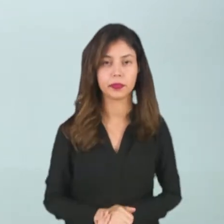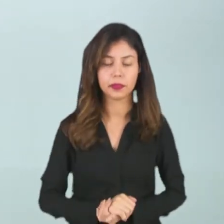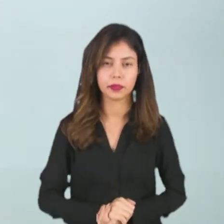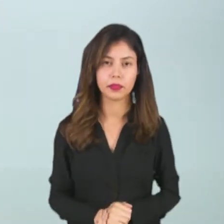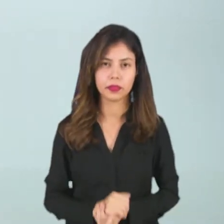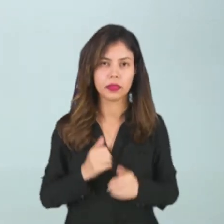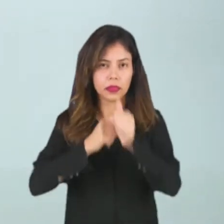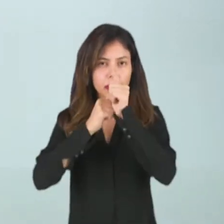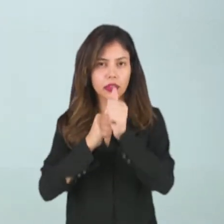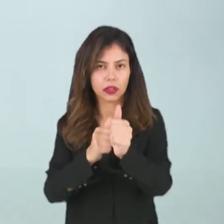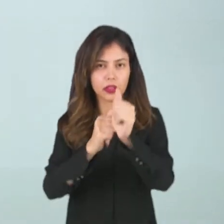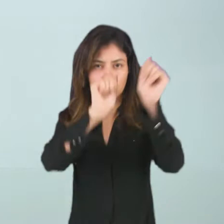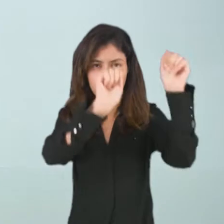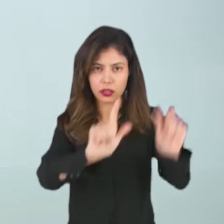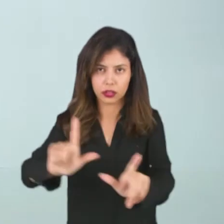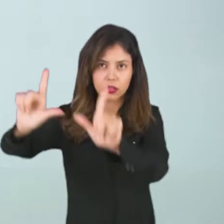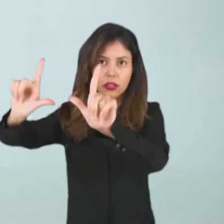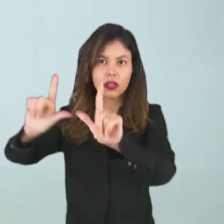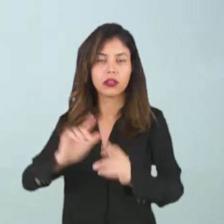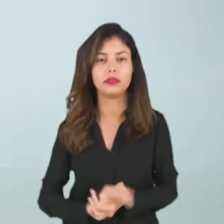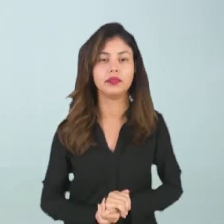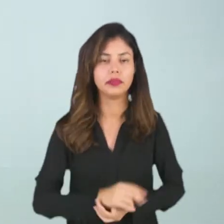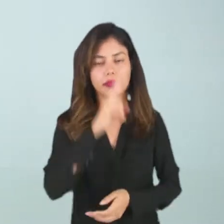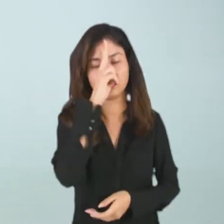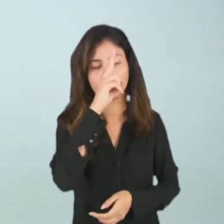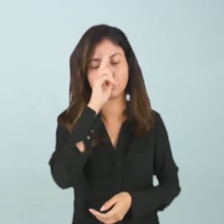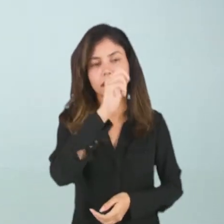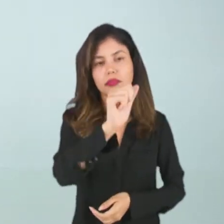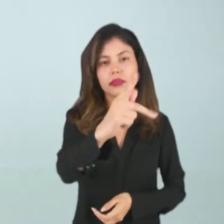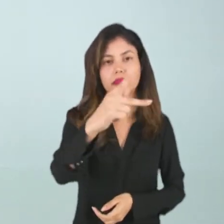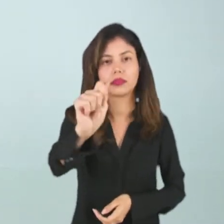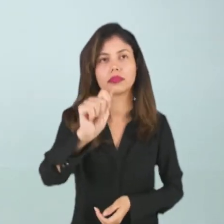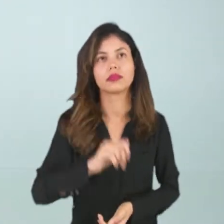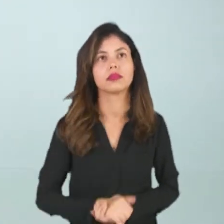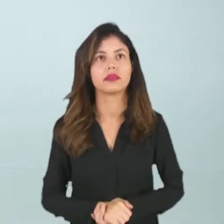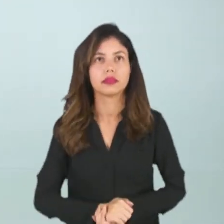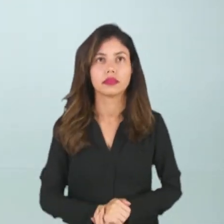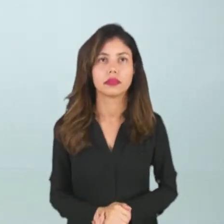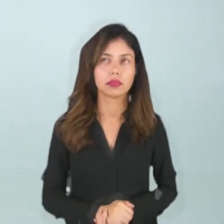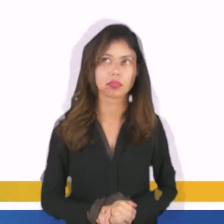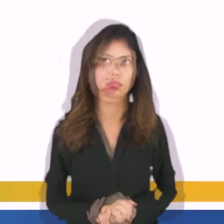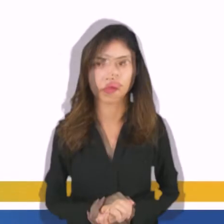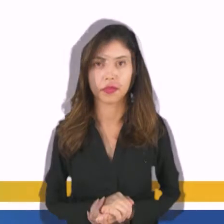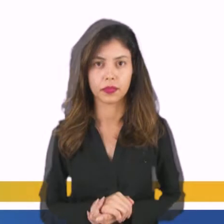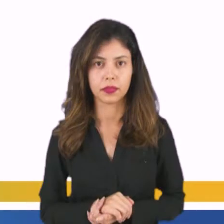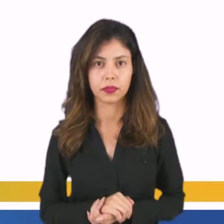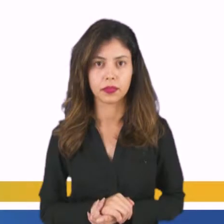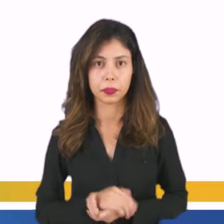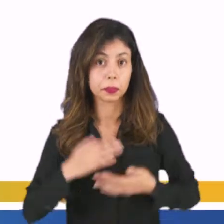PA. Então acompanhe comigo o material para a gente relembrar o conceito de PA.